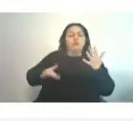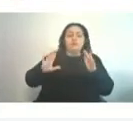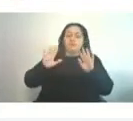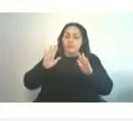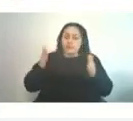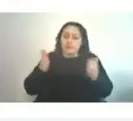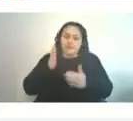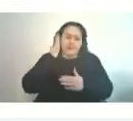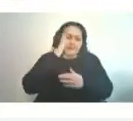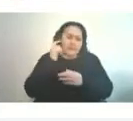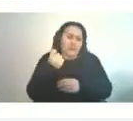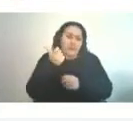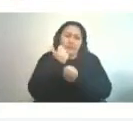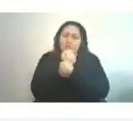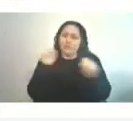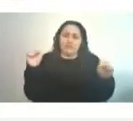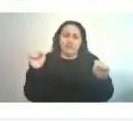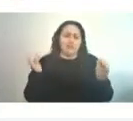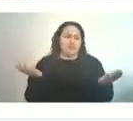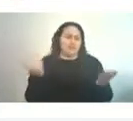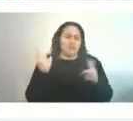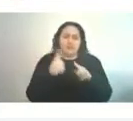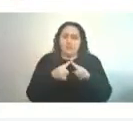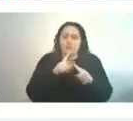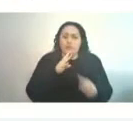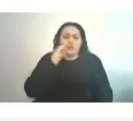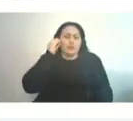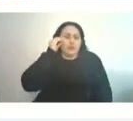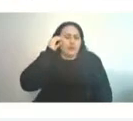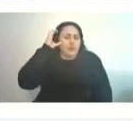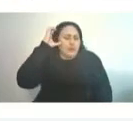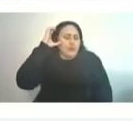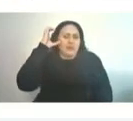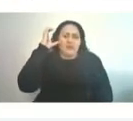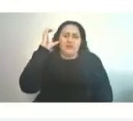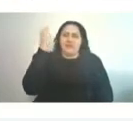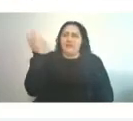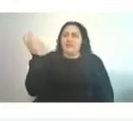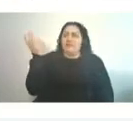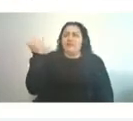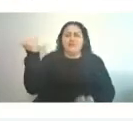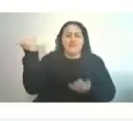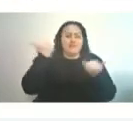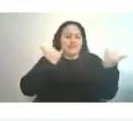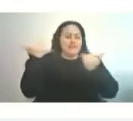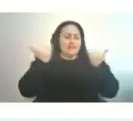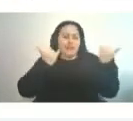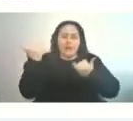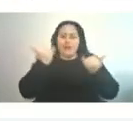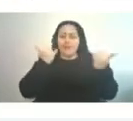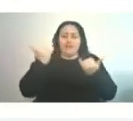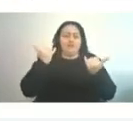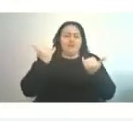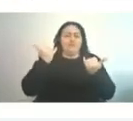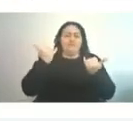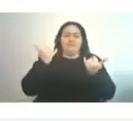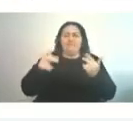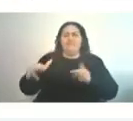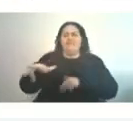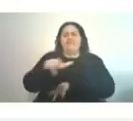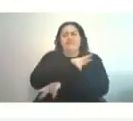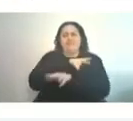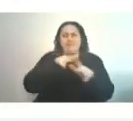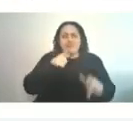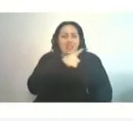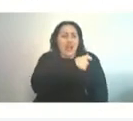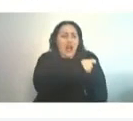impossível, né? Porque o conhecimento tem as informações são de tal ordem, né? E o aluno tem